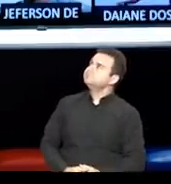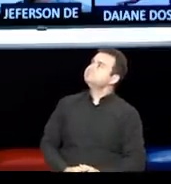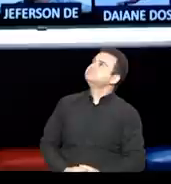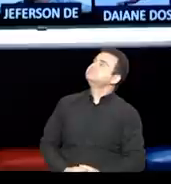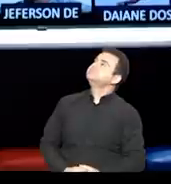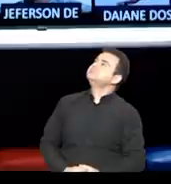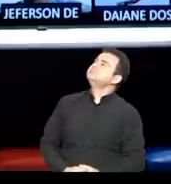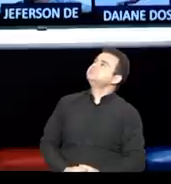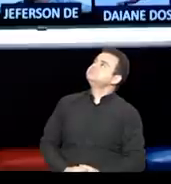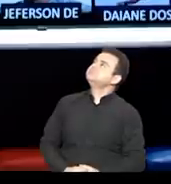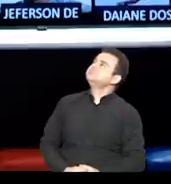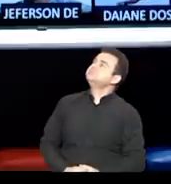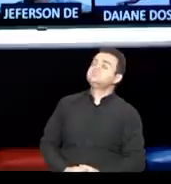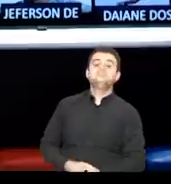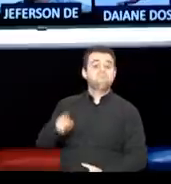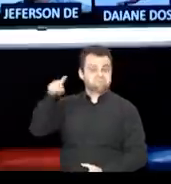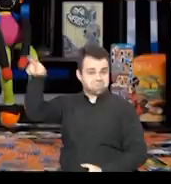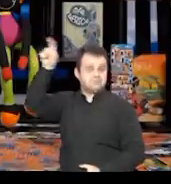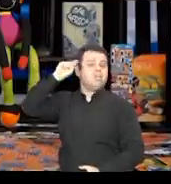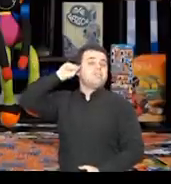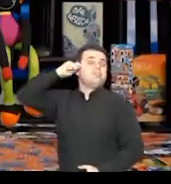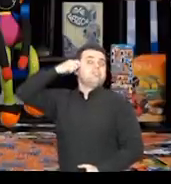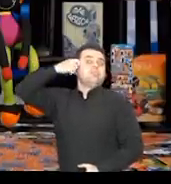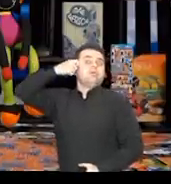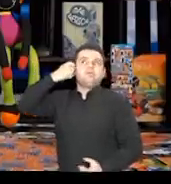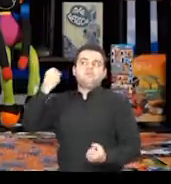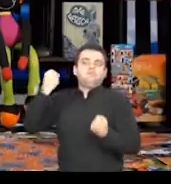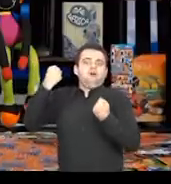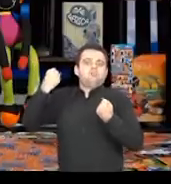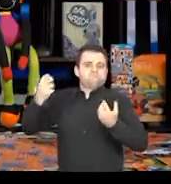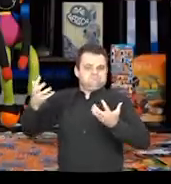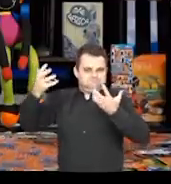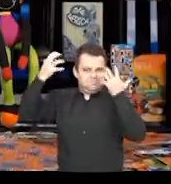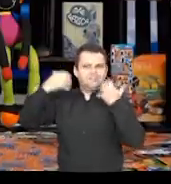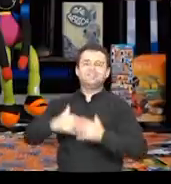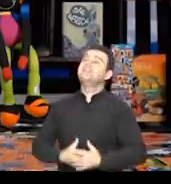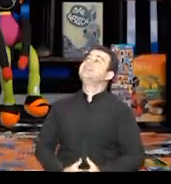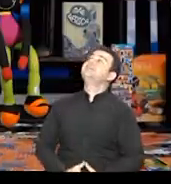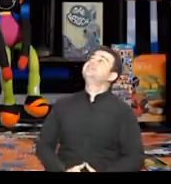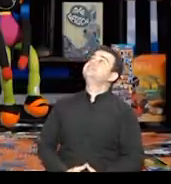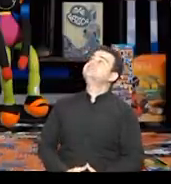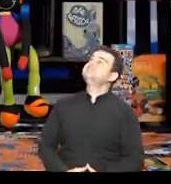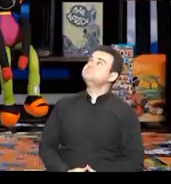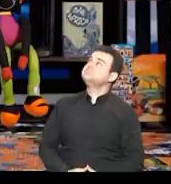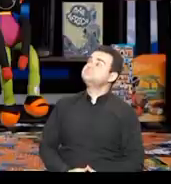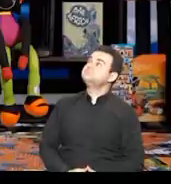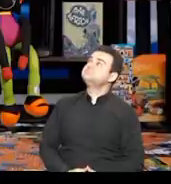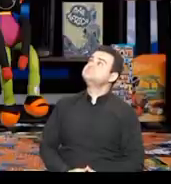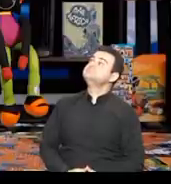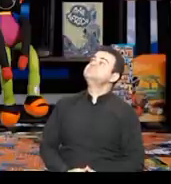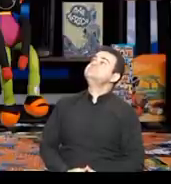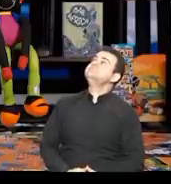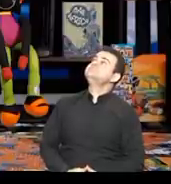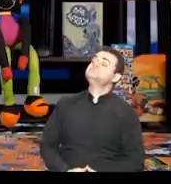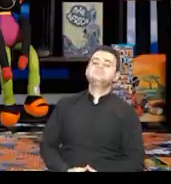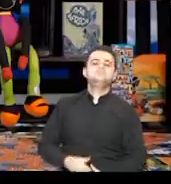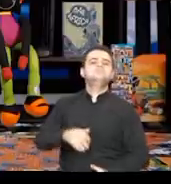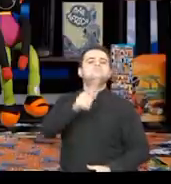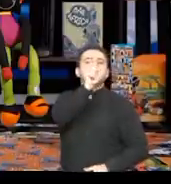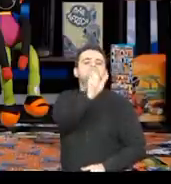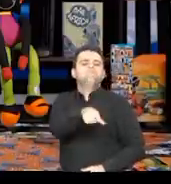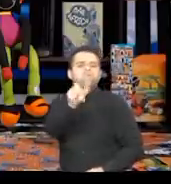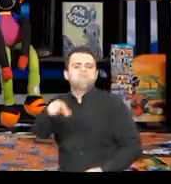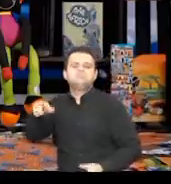dos Santos, magia negra. Magia Malré, Malim Calafate. Fabiana